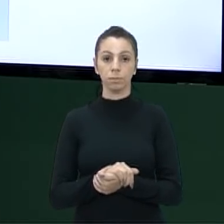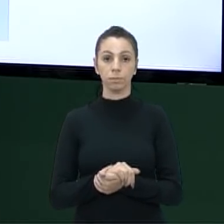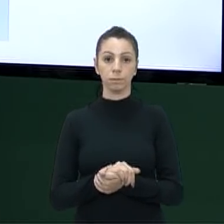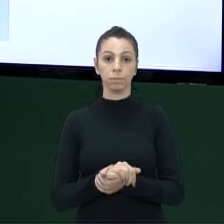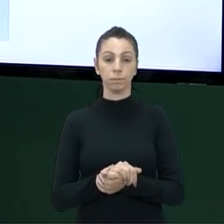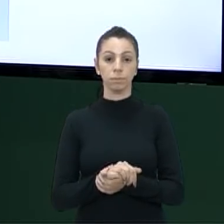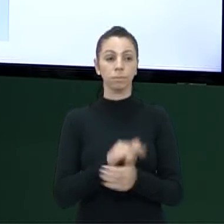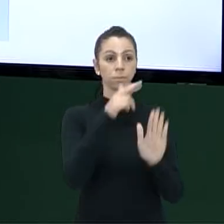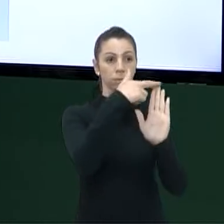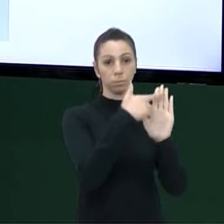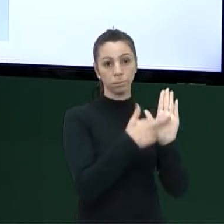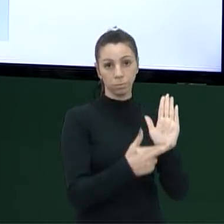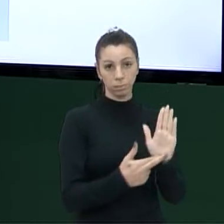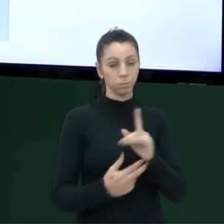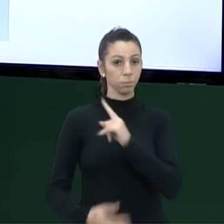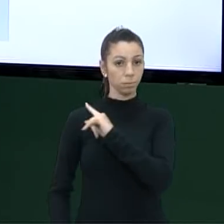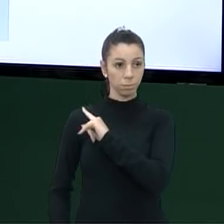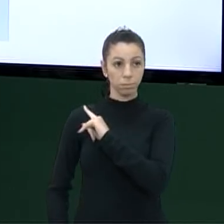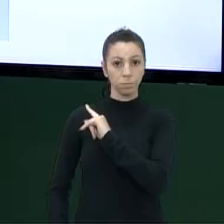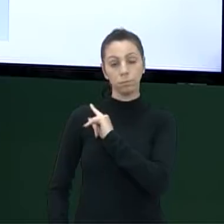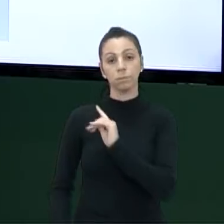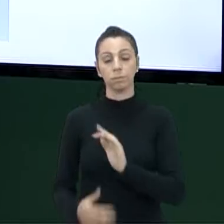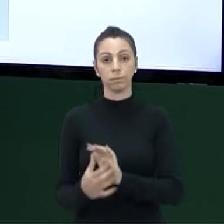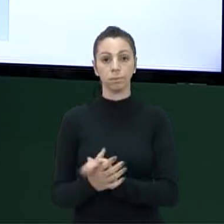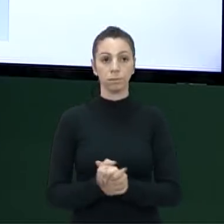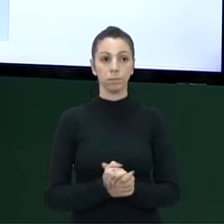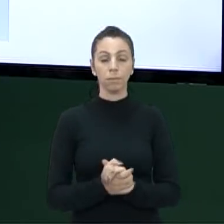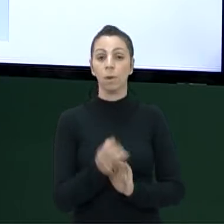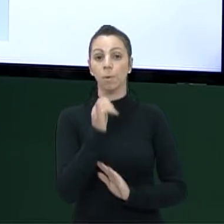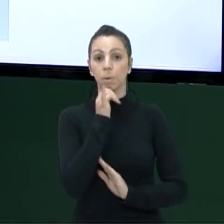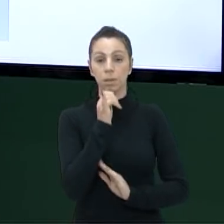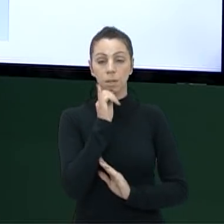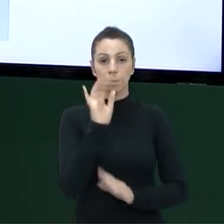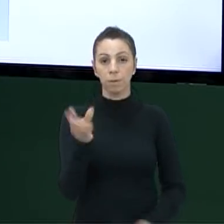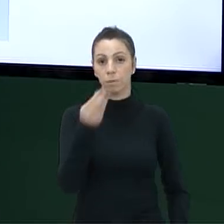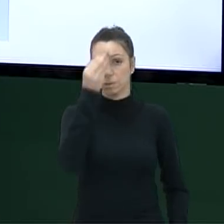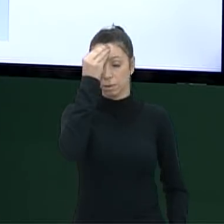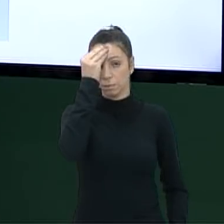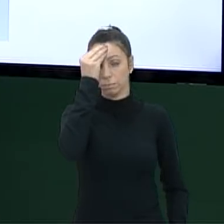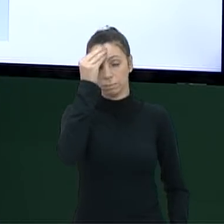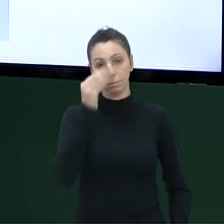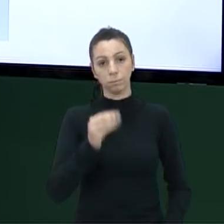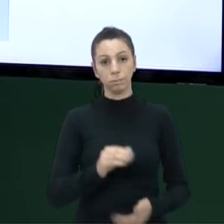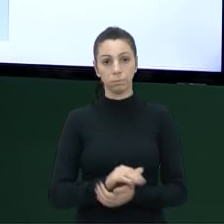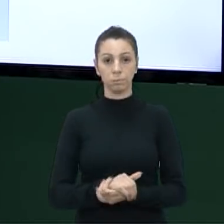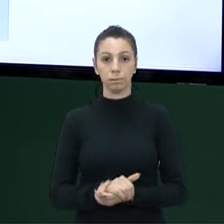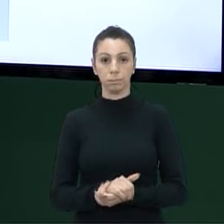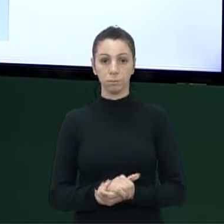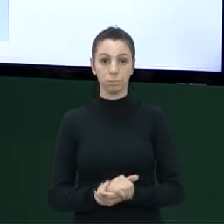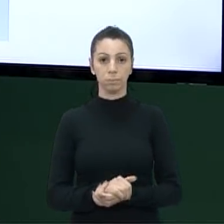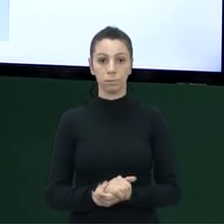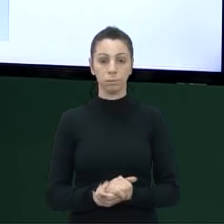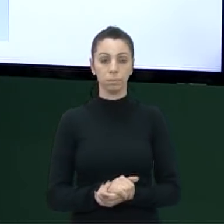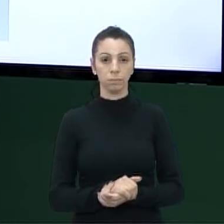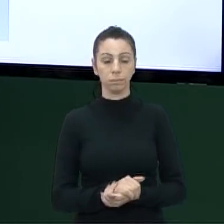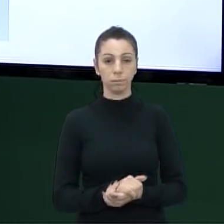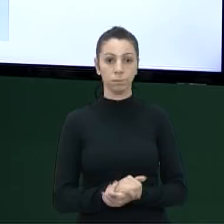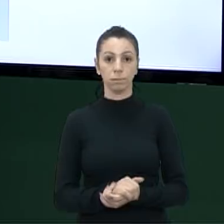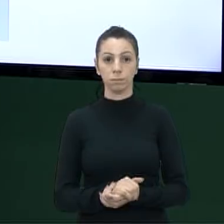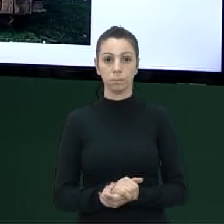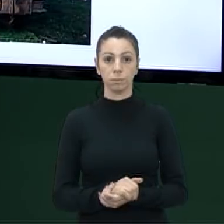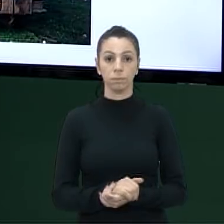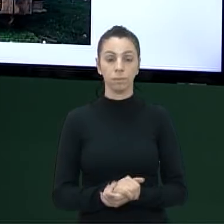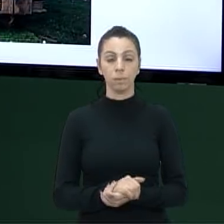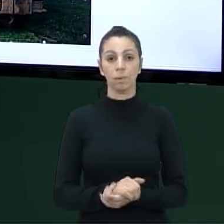essa regrinha aqui, vamos fazer alguns exemplos aqui para poder resolver mais alguns exercícios com as leis de